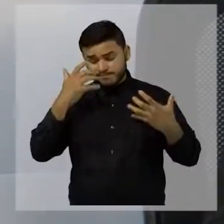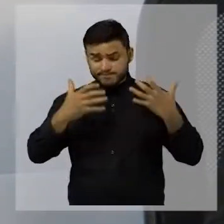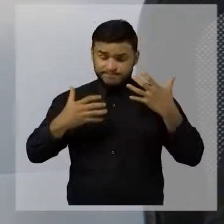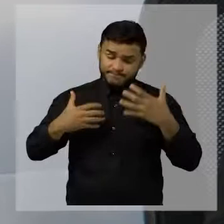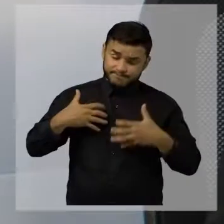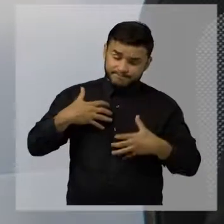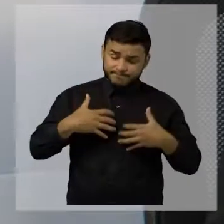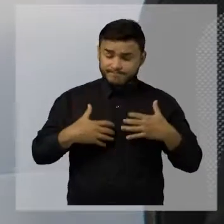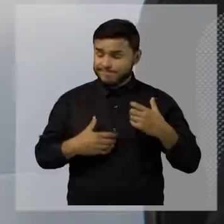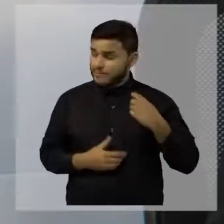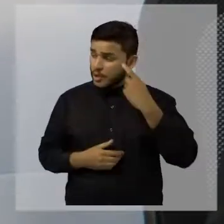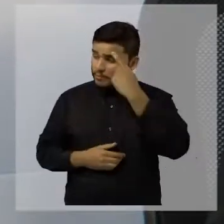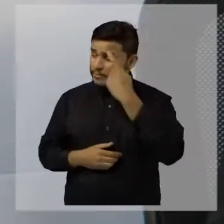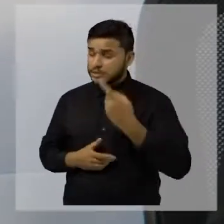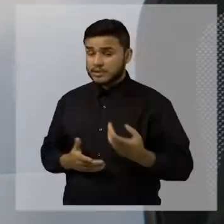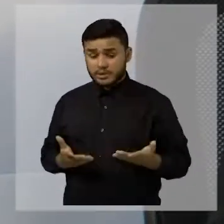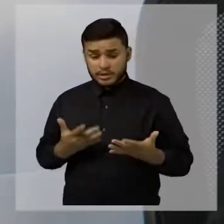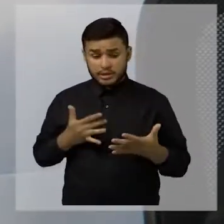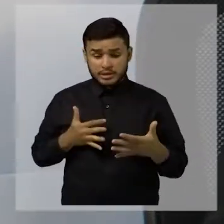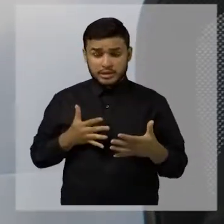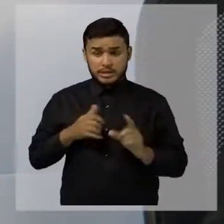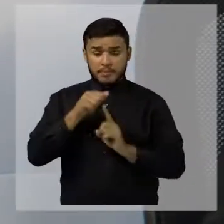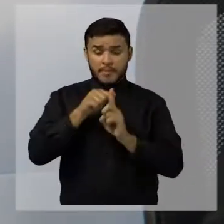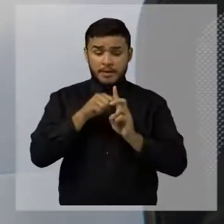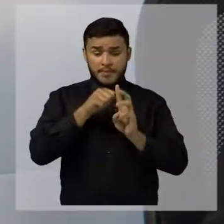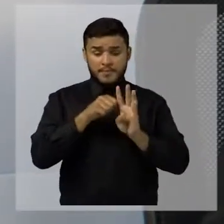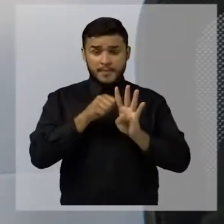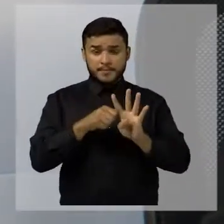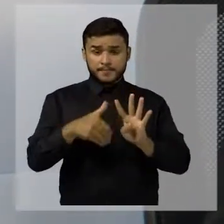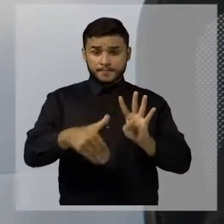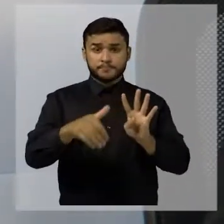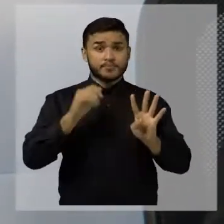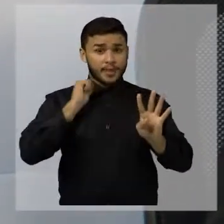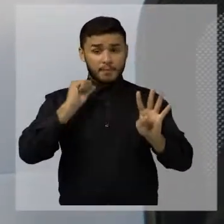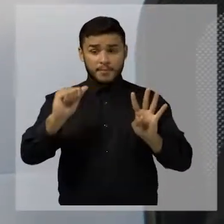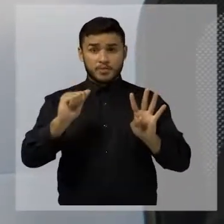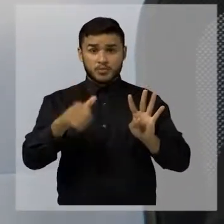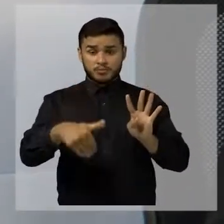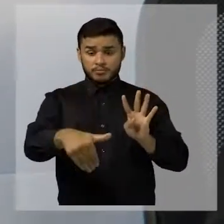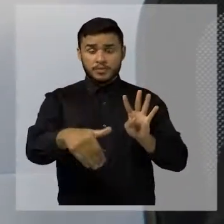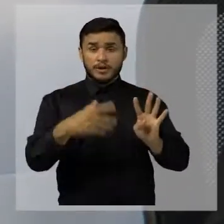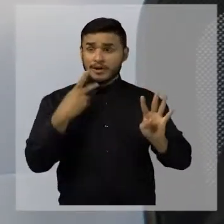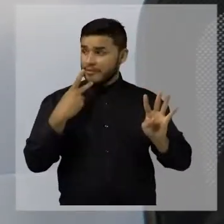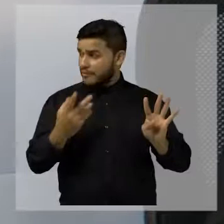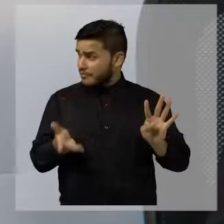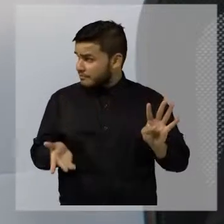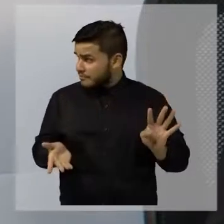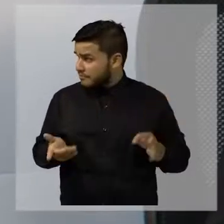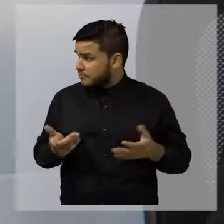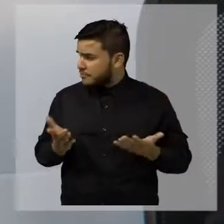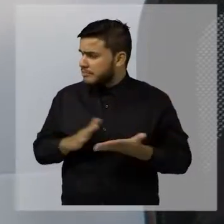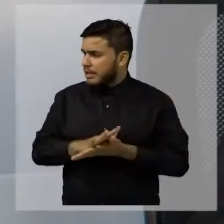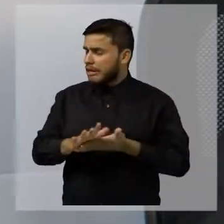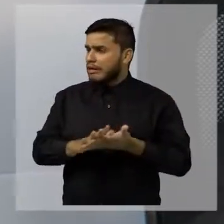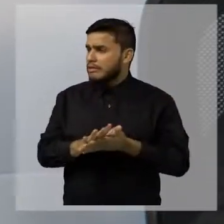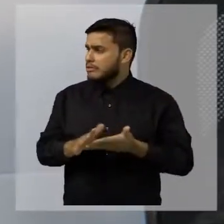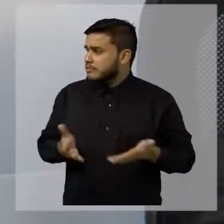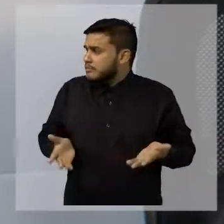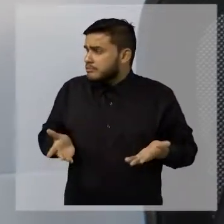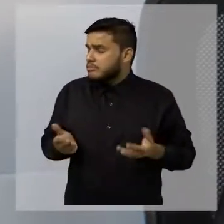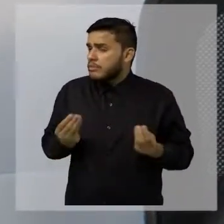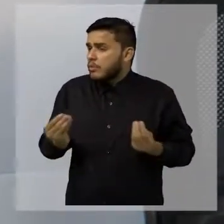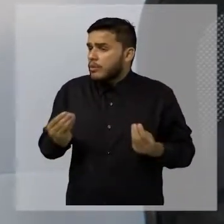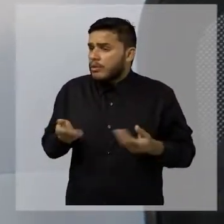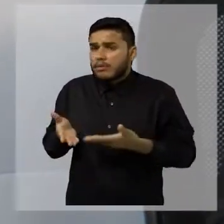Porque literalmente já vamos para o final do 4º mês de mandato e muito poucos os parlamentares viram de vantagem na